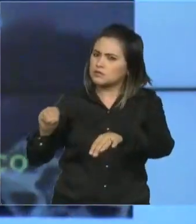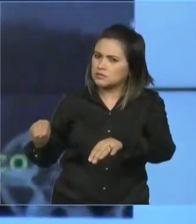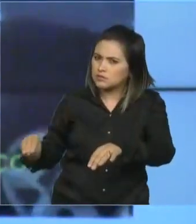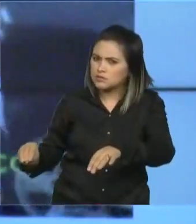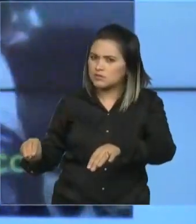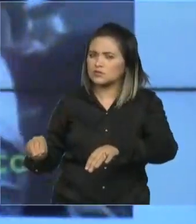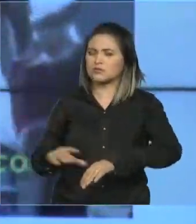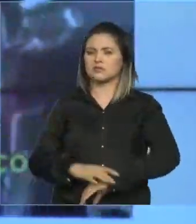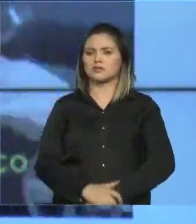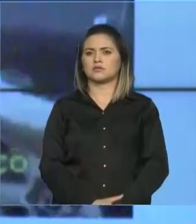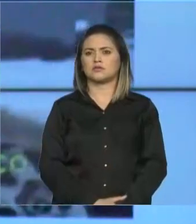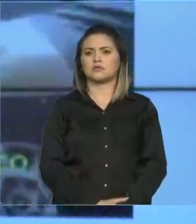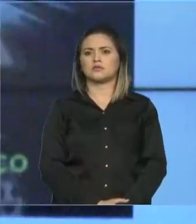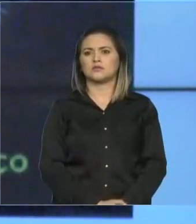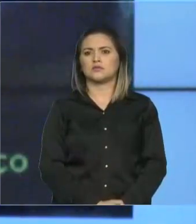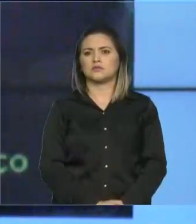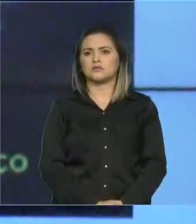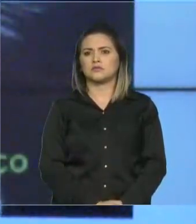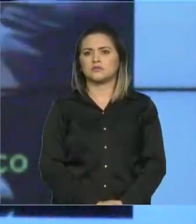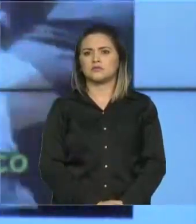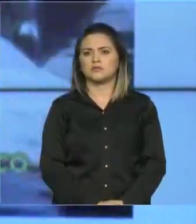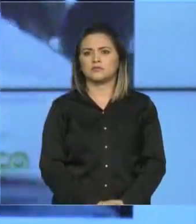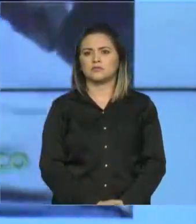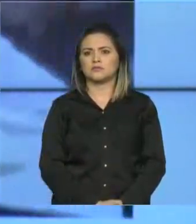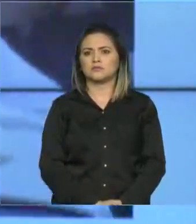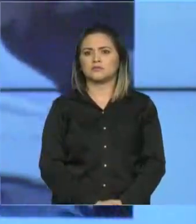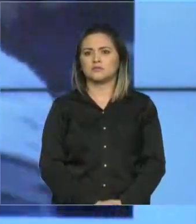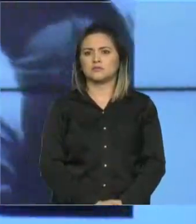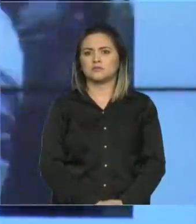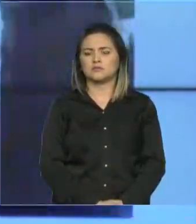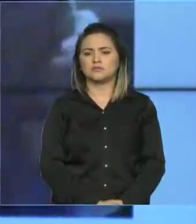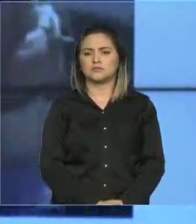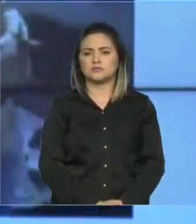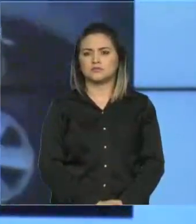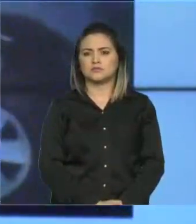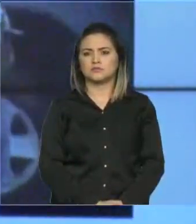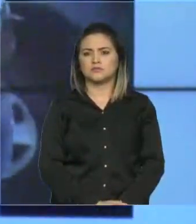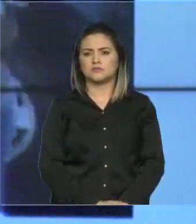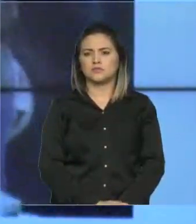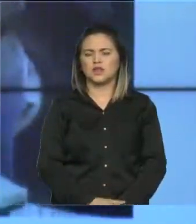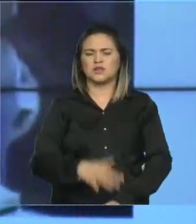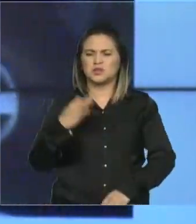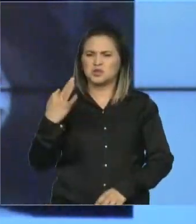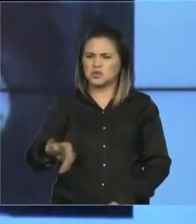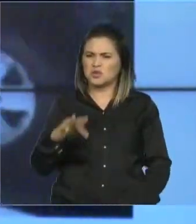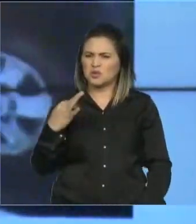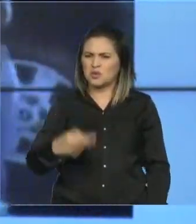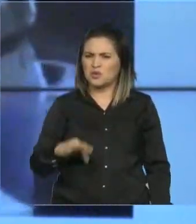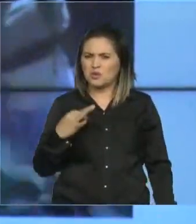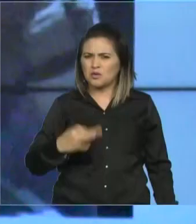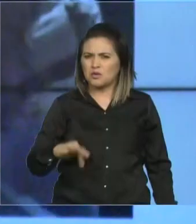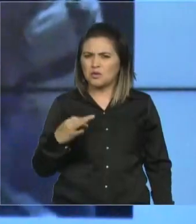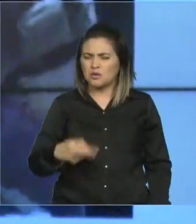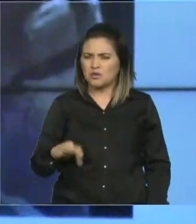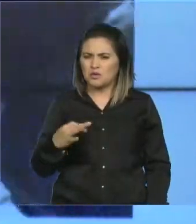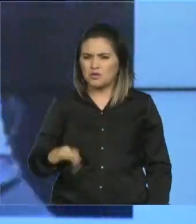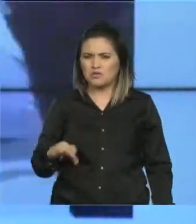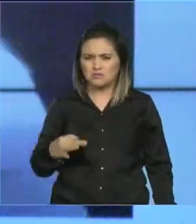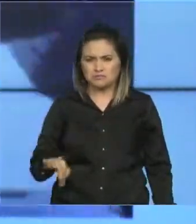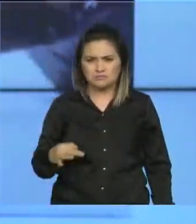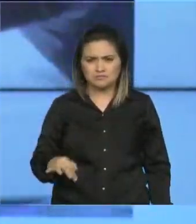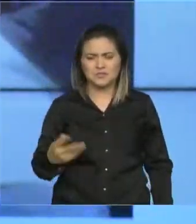para tirar o relógio e foi colocado da mesma forma, com dor, de maneira completamente agressiva, uma abordagem